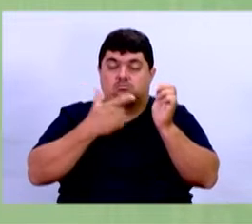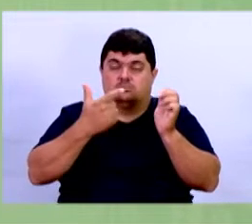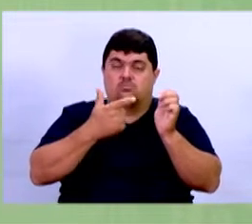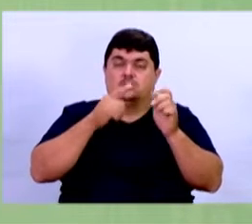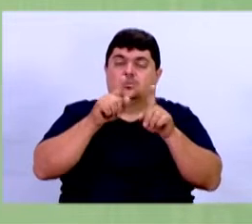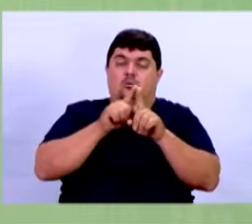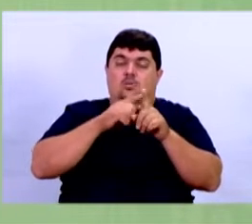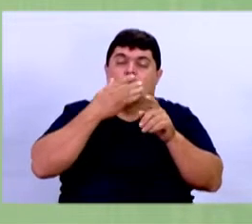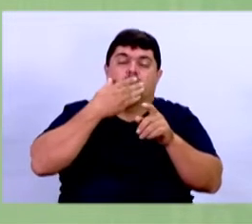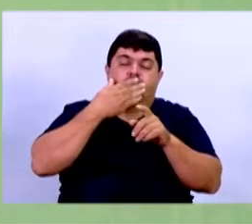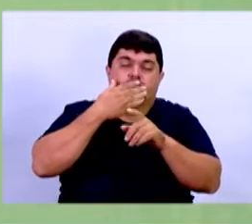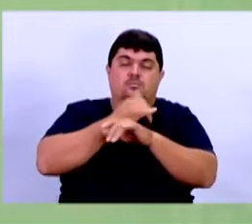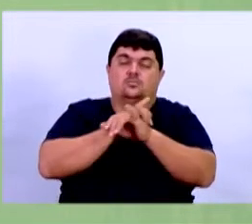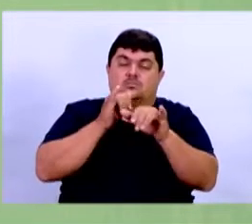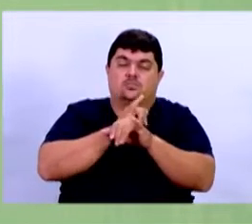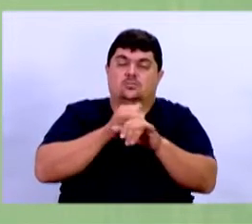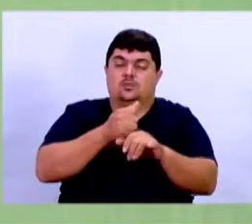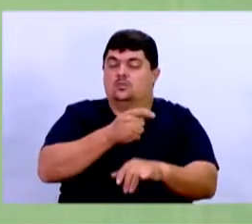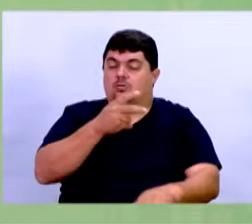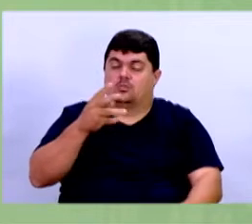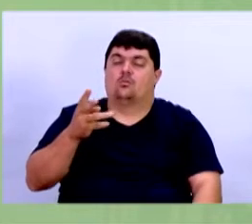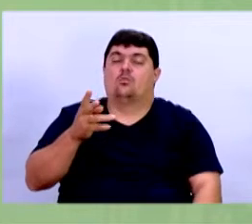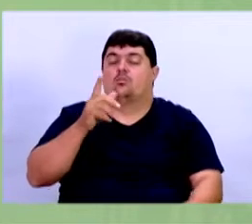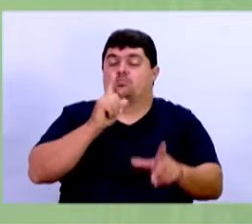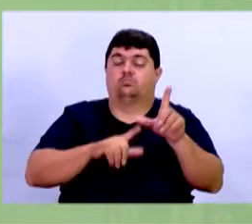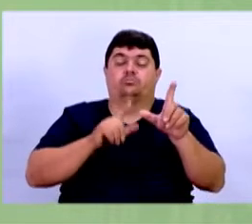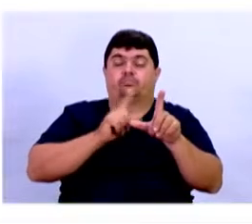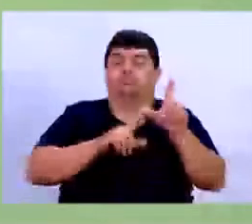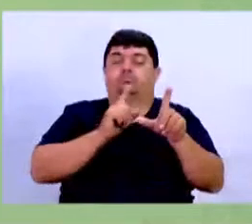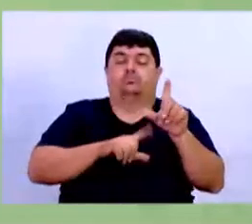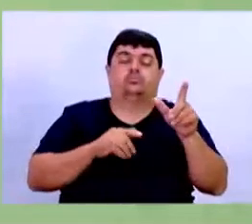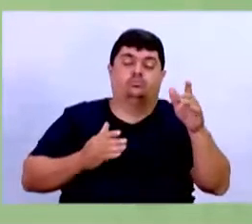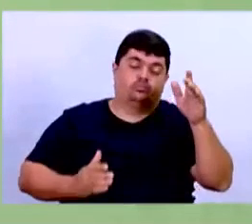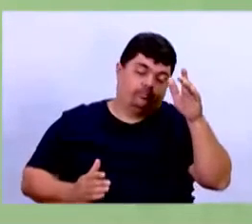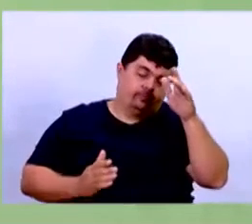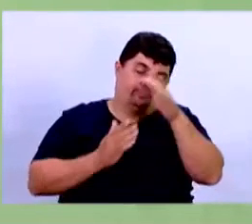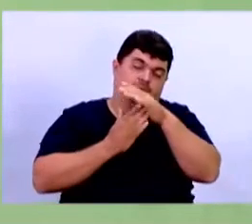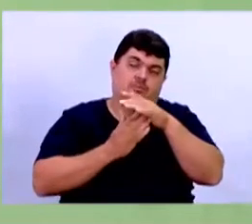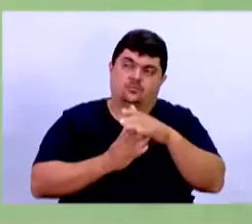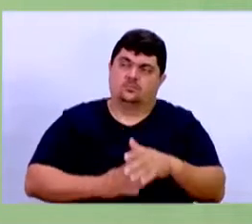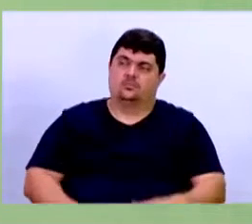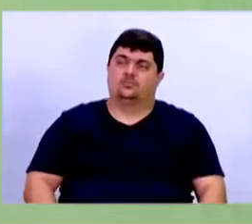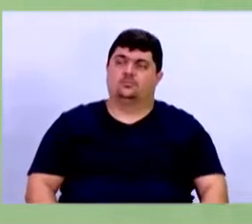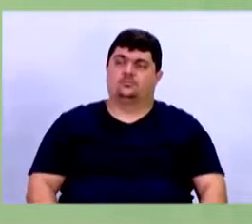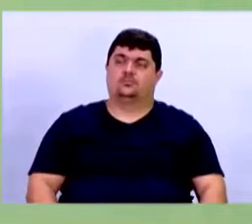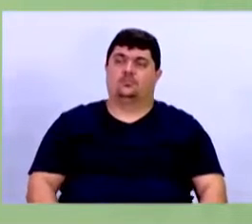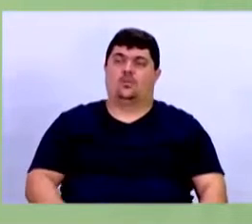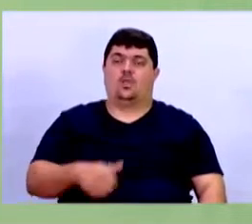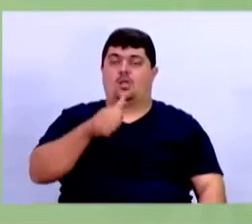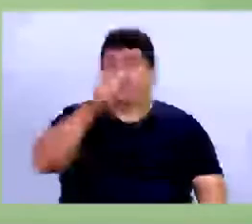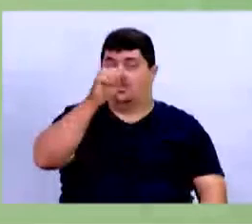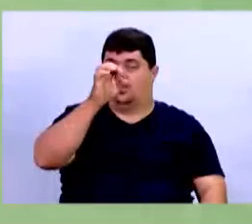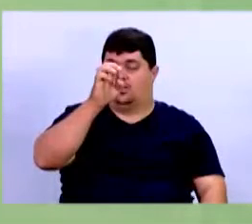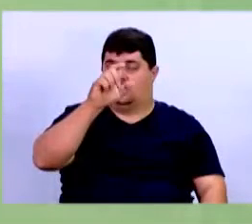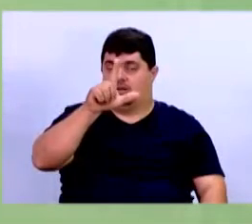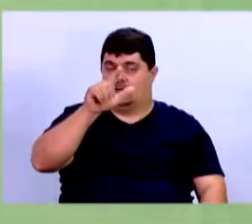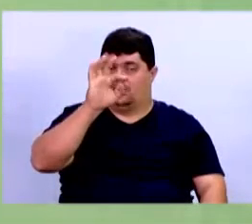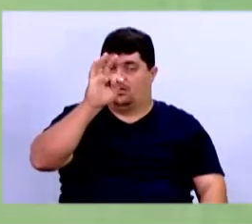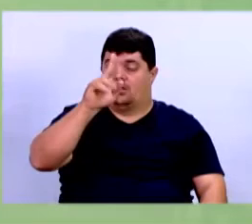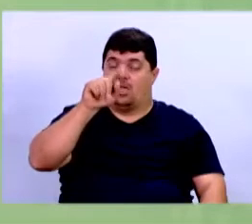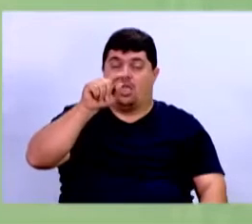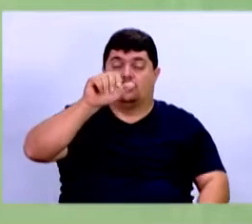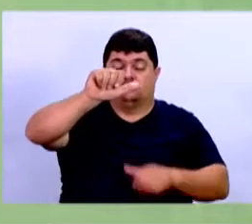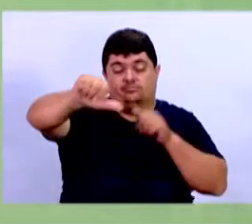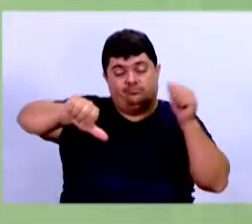também e a quantidade de caracteres que eu quero ter como limite. Tem o alter, que já é utilizado para alterar